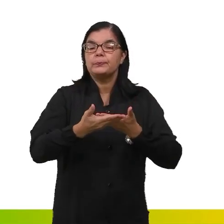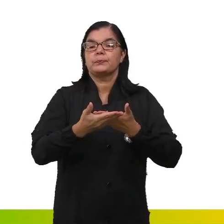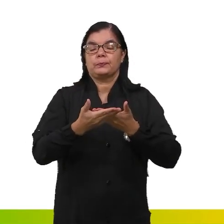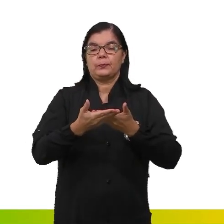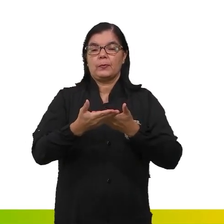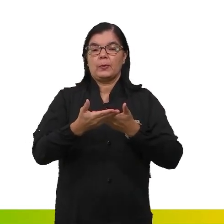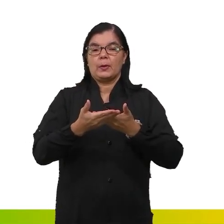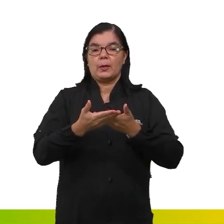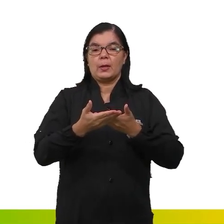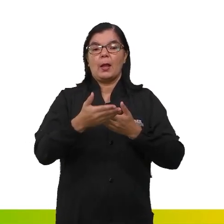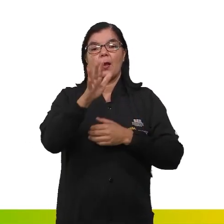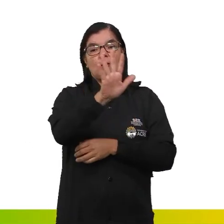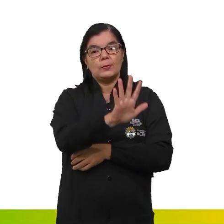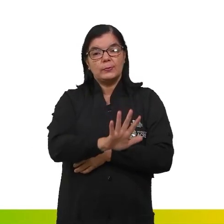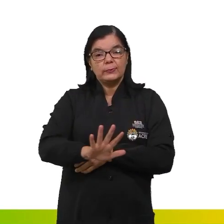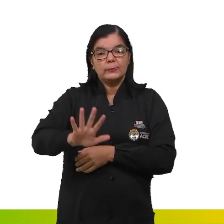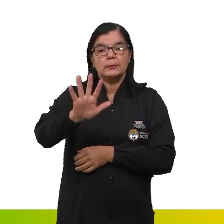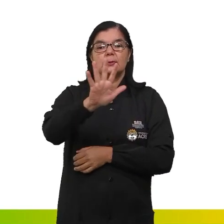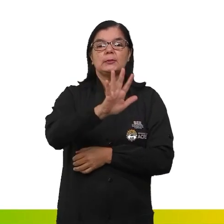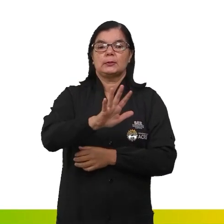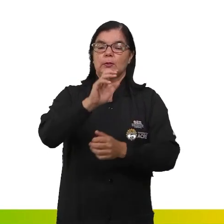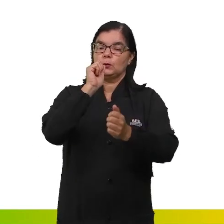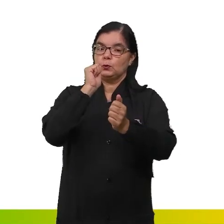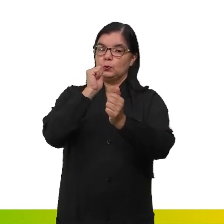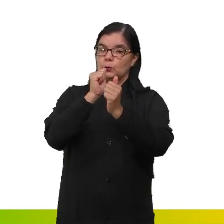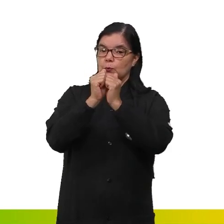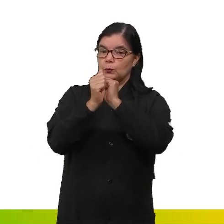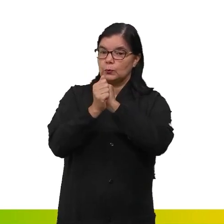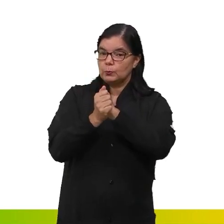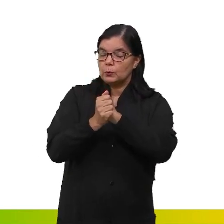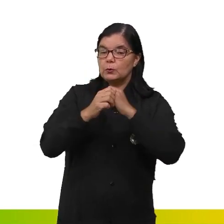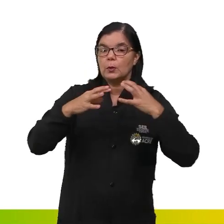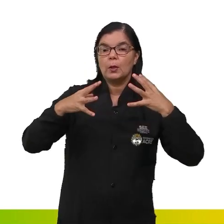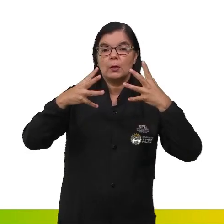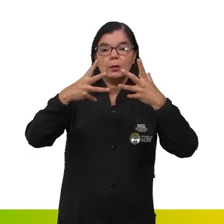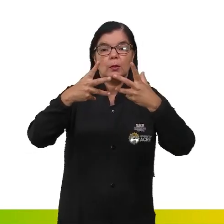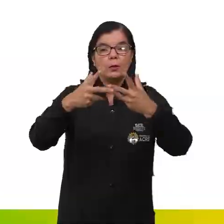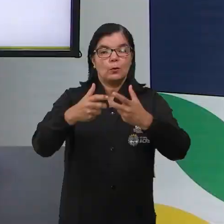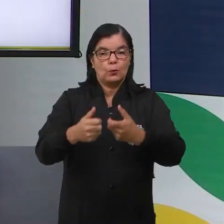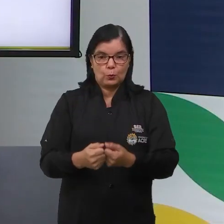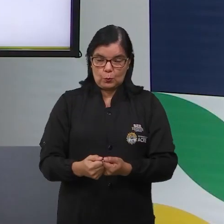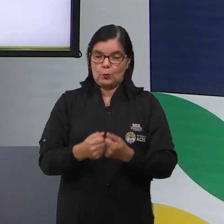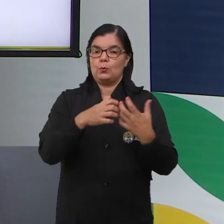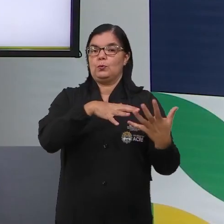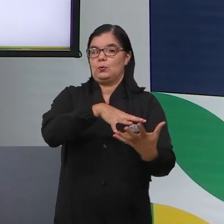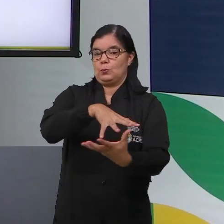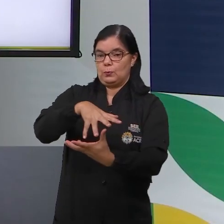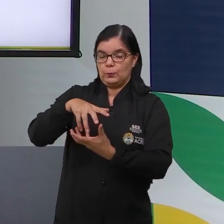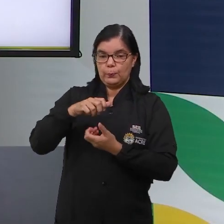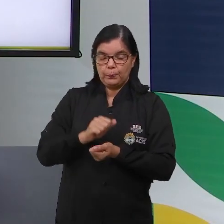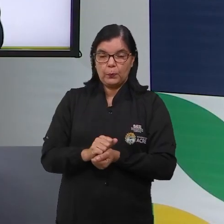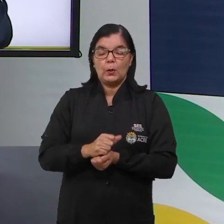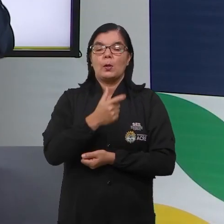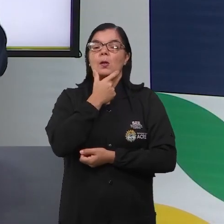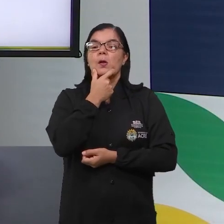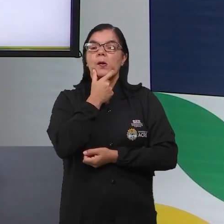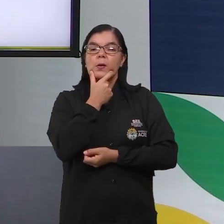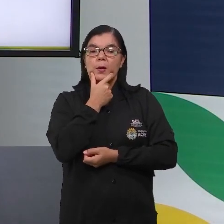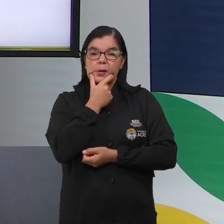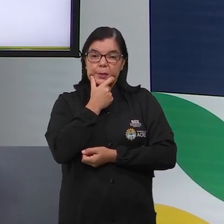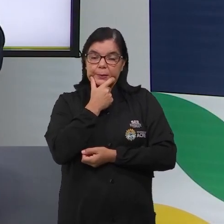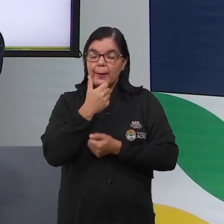integração e universalização do esporte em todo o mundo. Então, enquanto o inglês